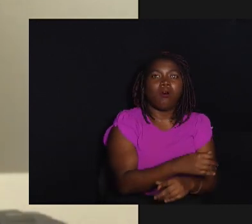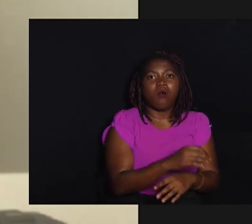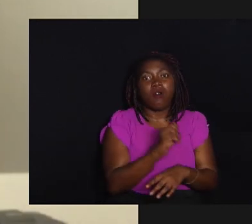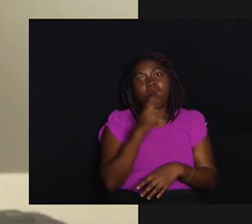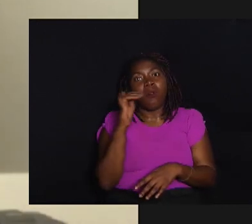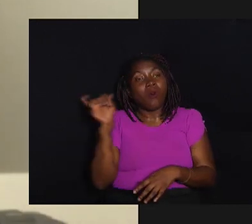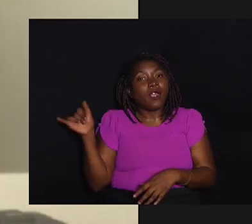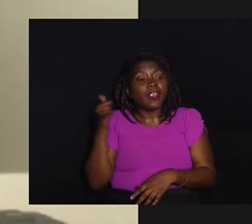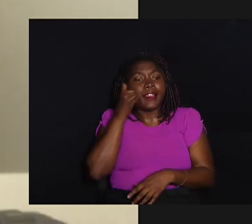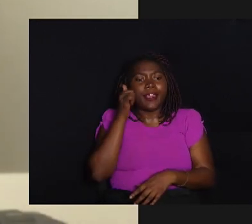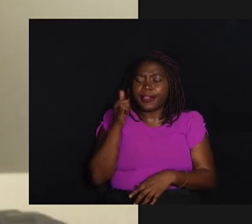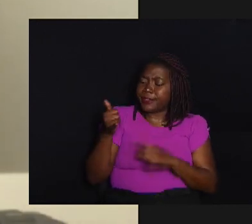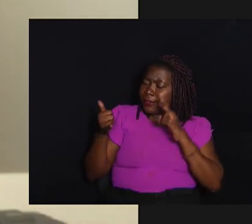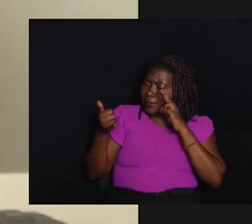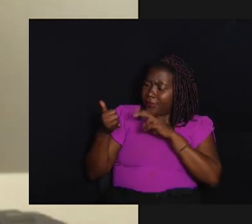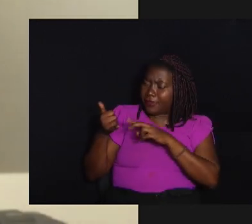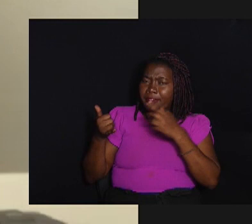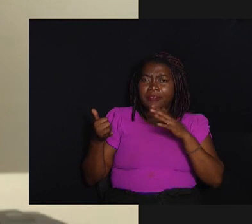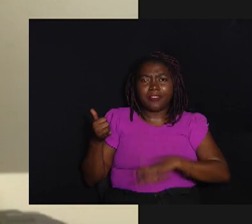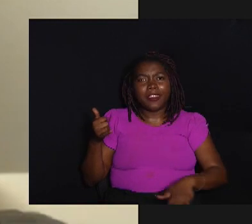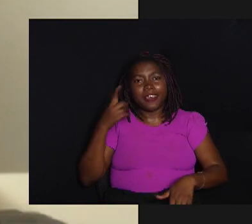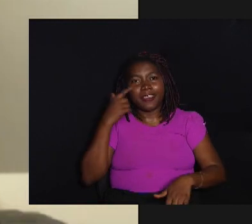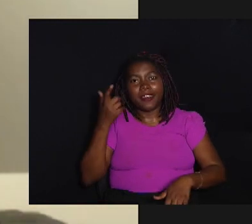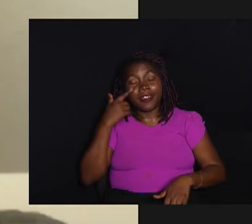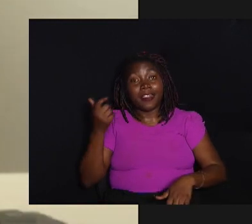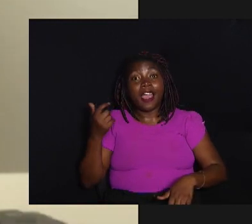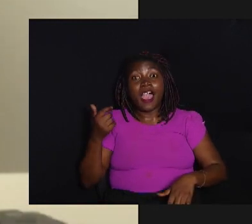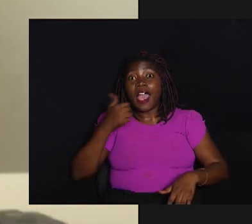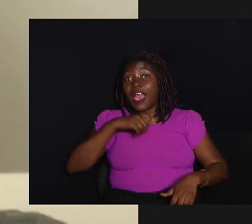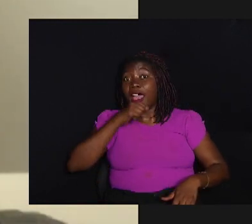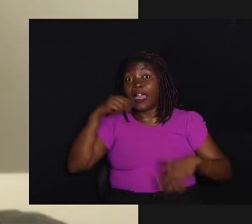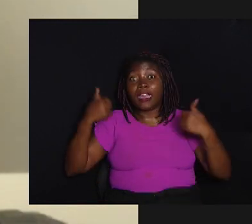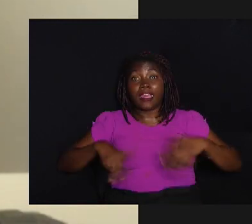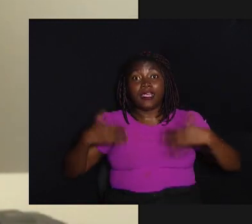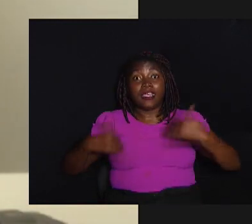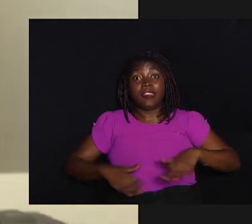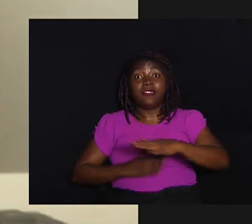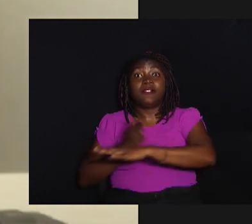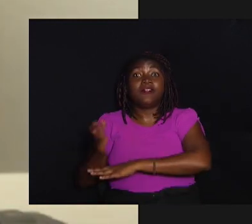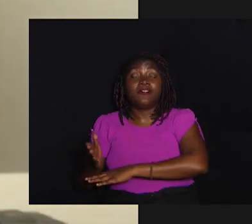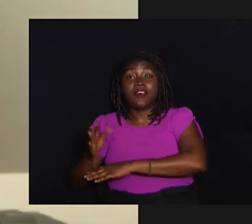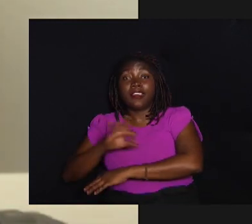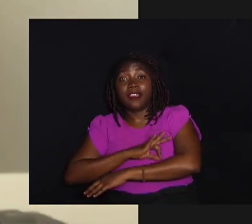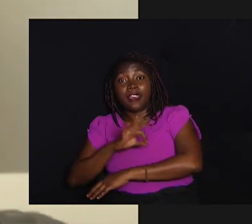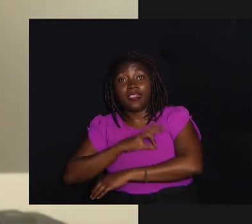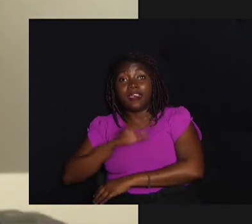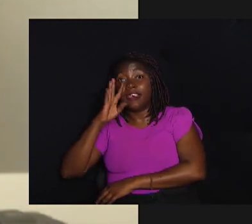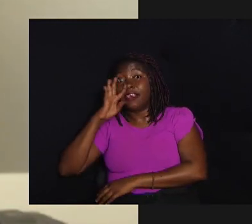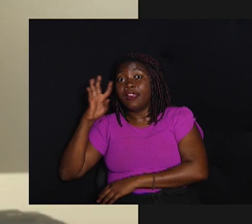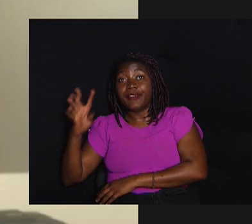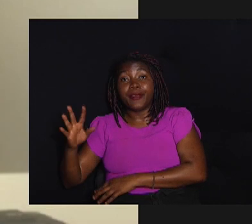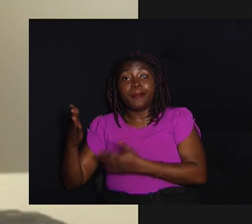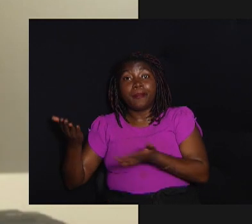chorando, ou seja, não tem prova, então a outra parte desesperada vai até a polícia, faz uma denúncia, e como não tem